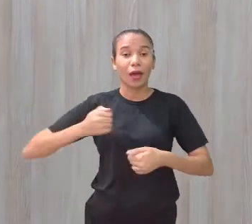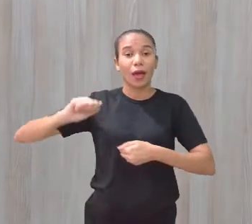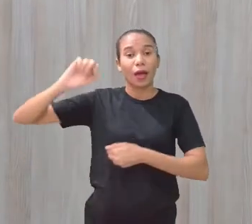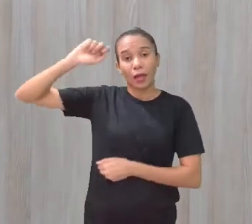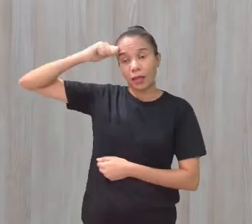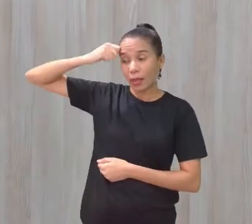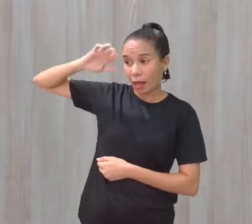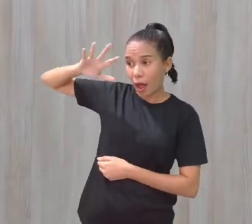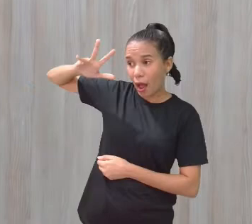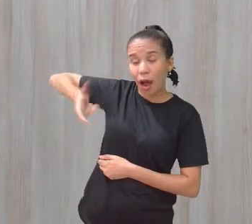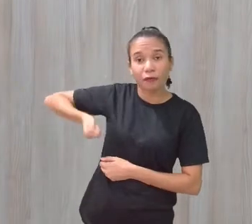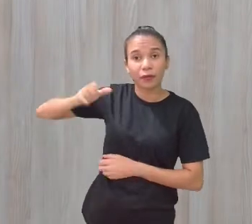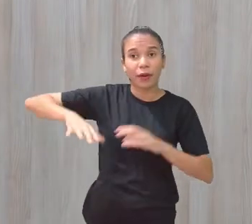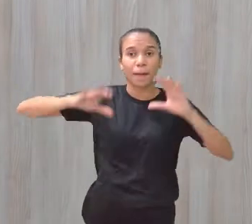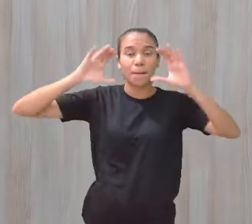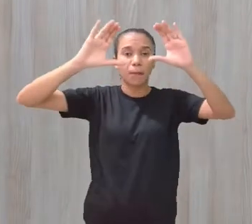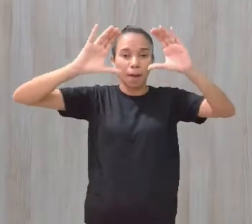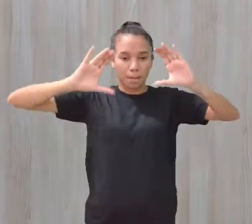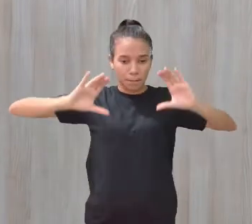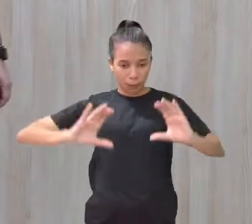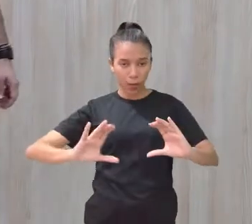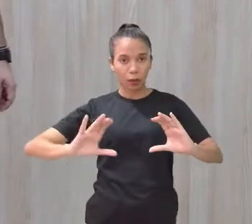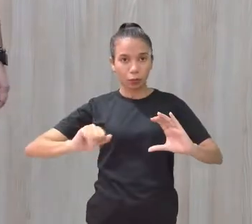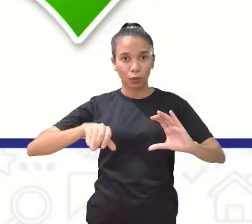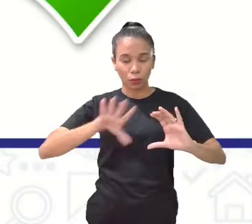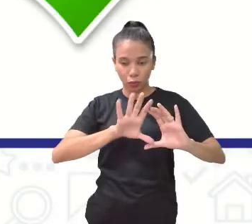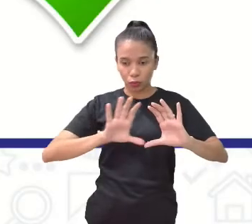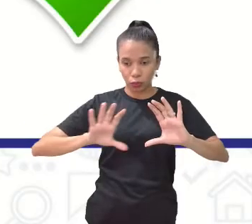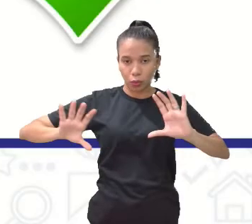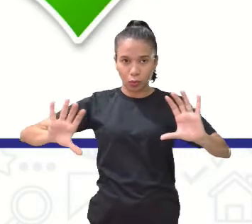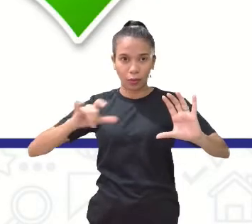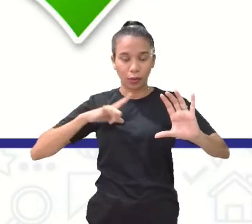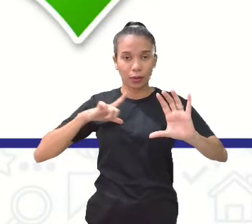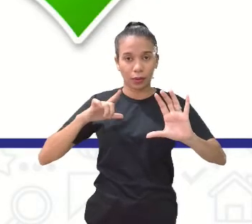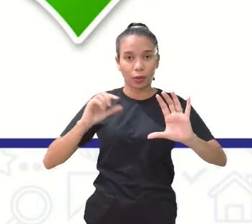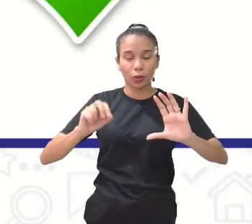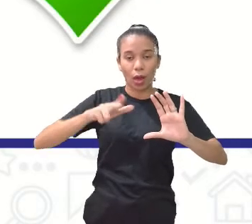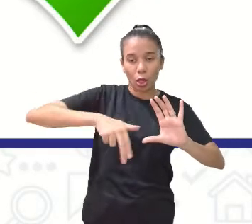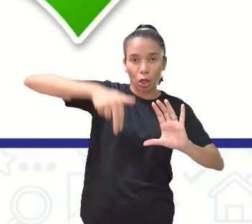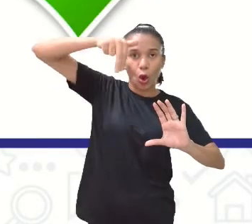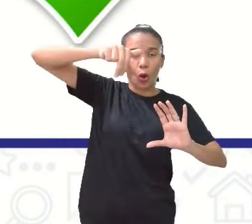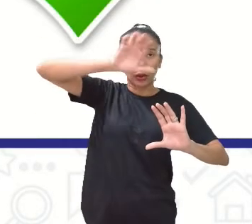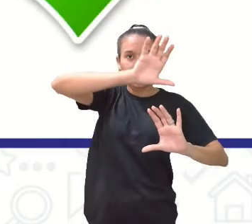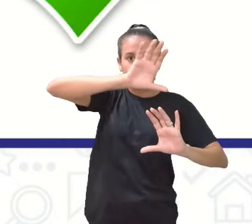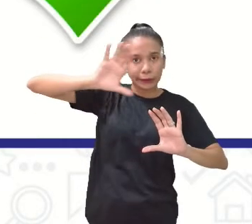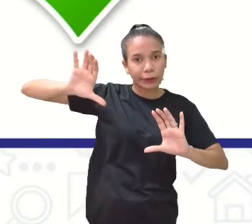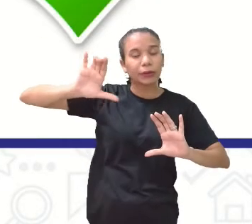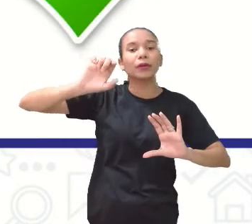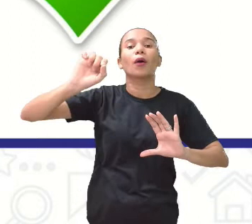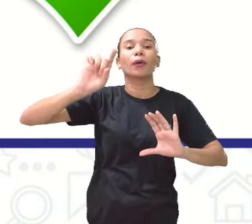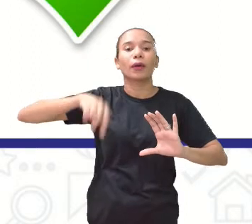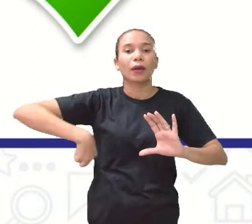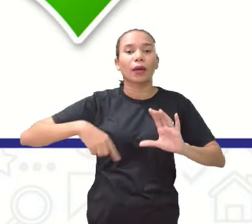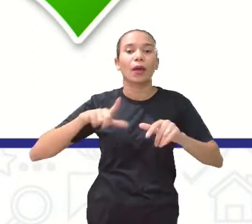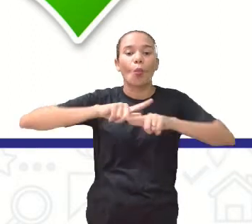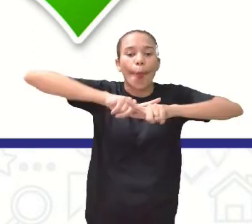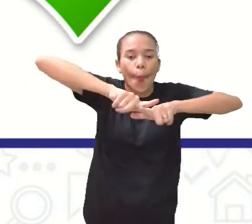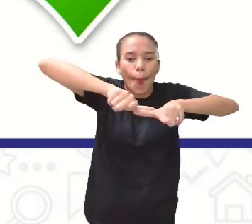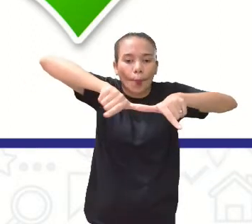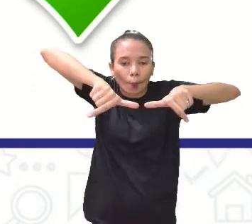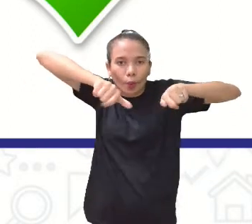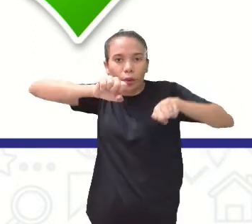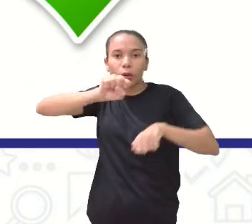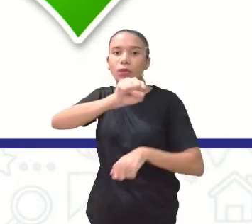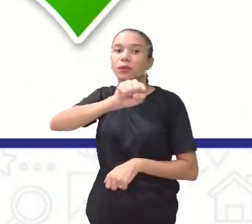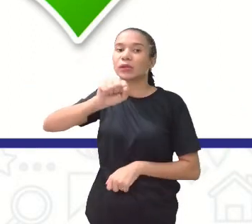continente africano dividido, né, em duas partes. A gente tem a parte norte, que seria a parte do deserto do